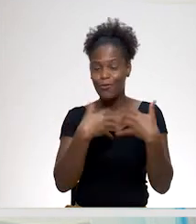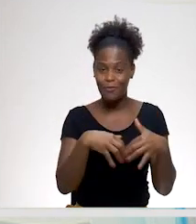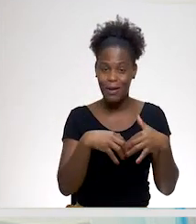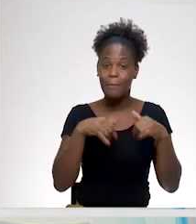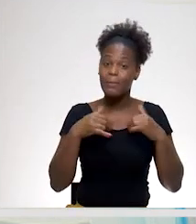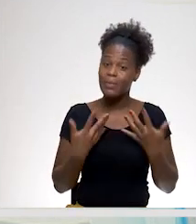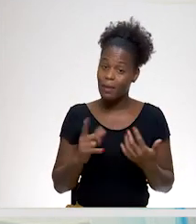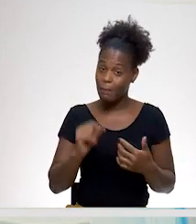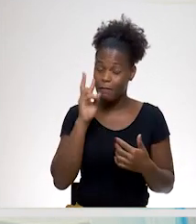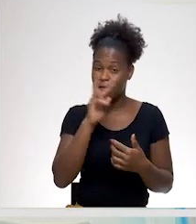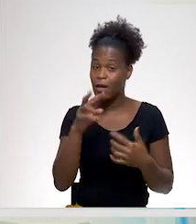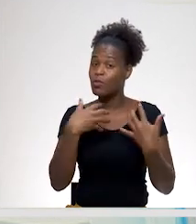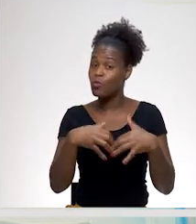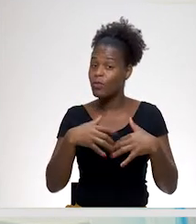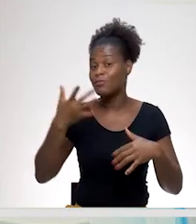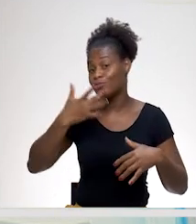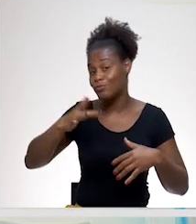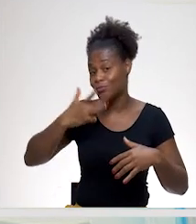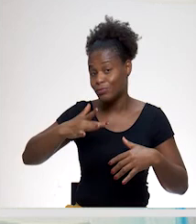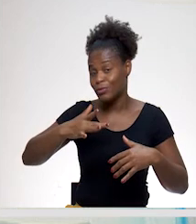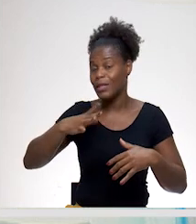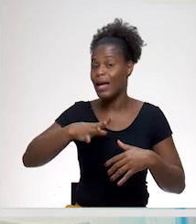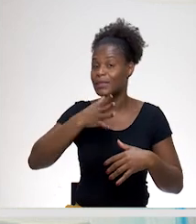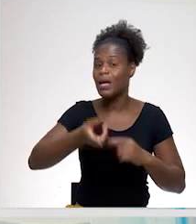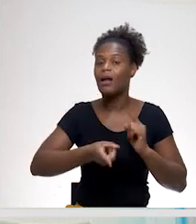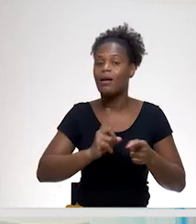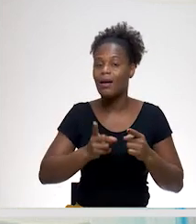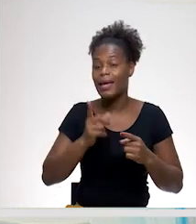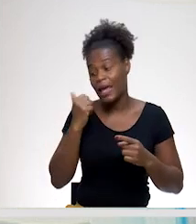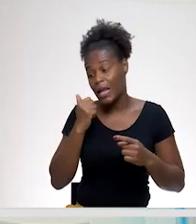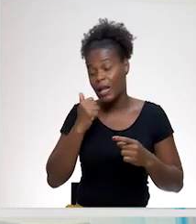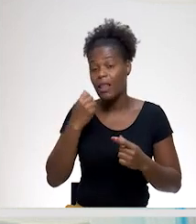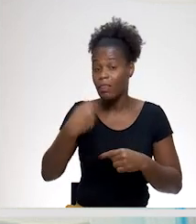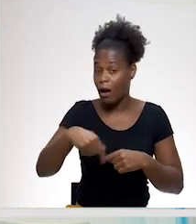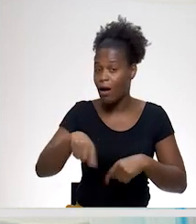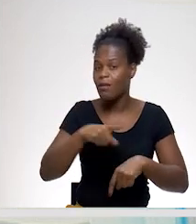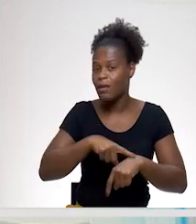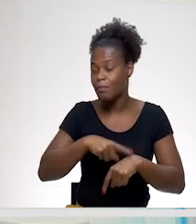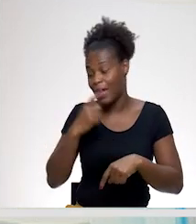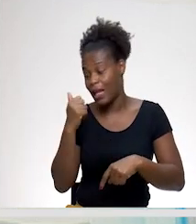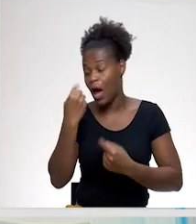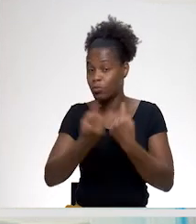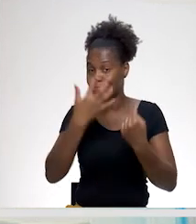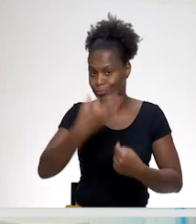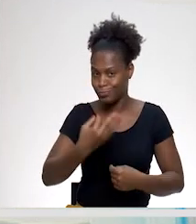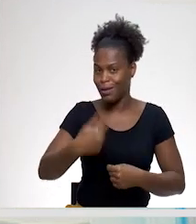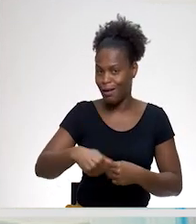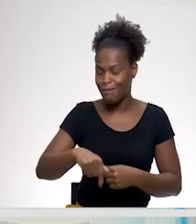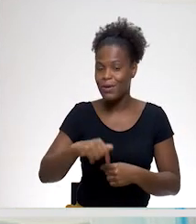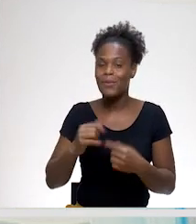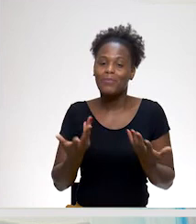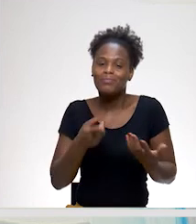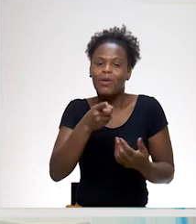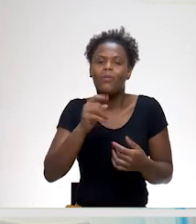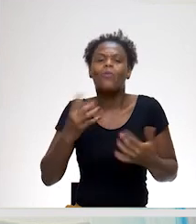então, vimos também que é uma dúvida provisória. Significa que chegou a uma altura em que ele teve alguma certeza.